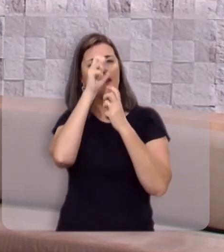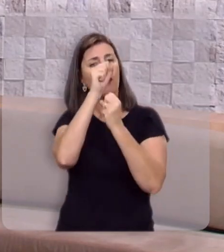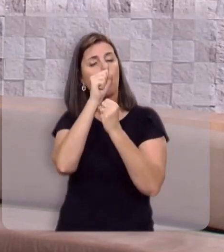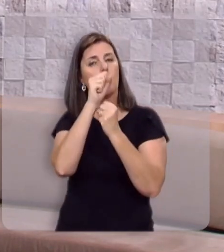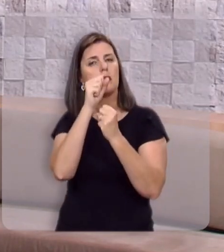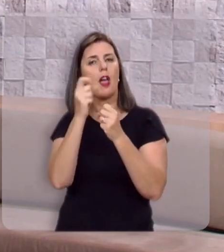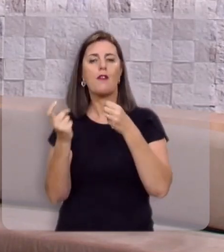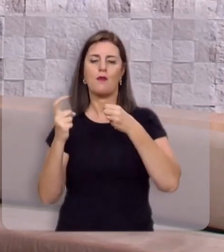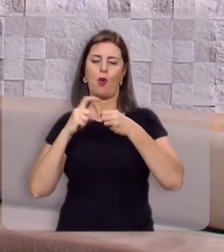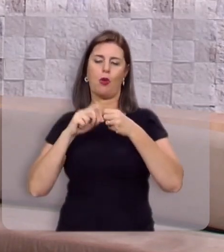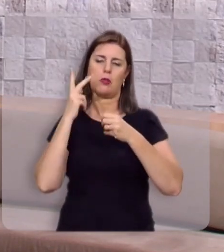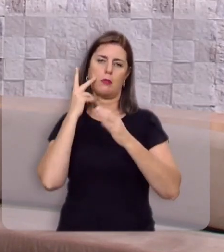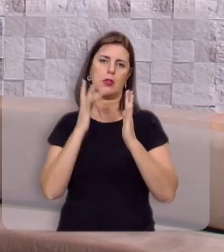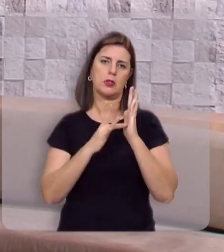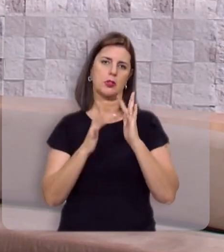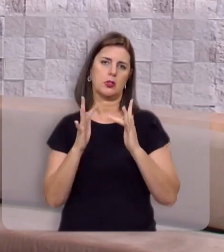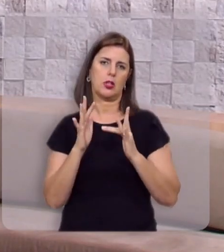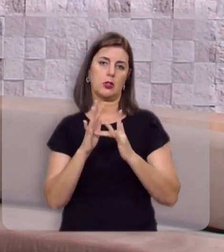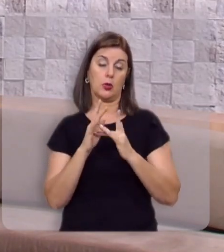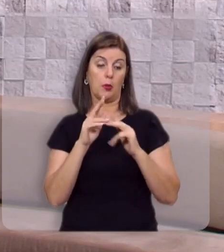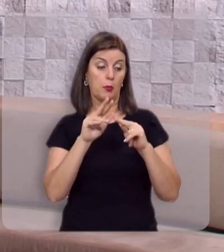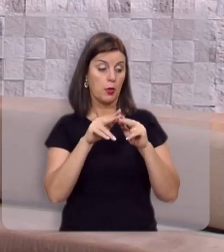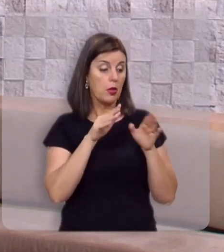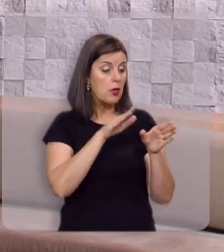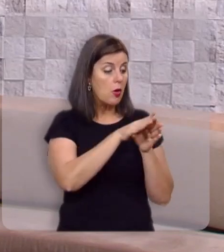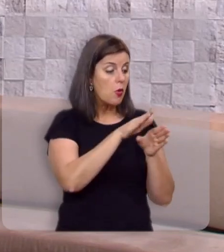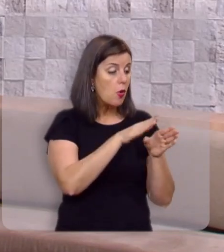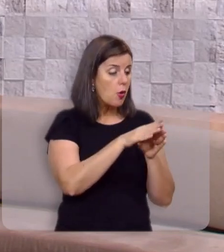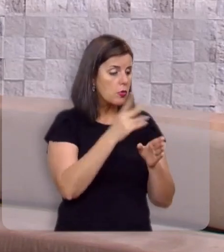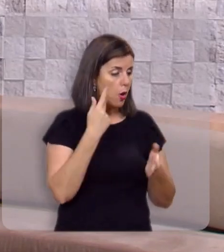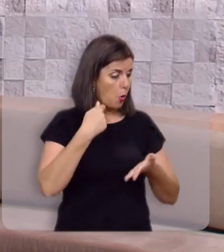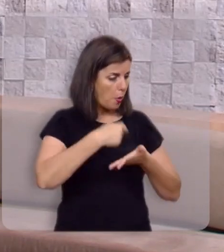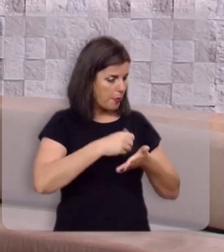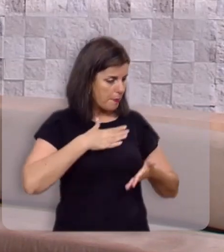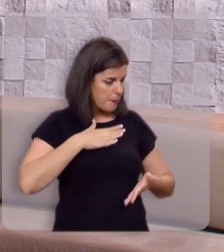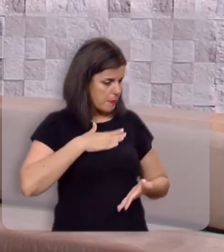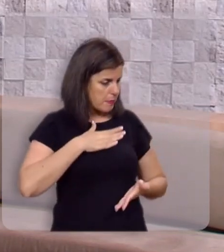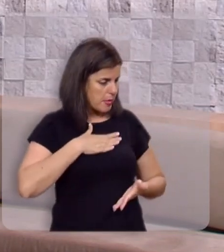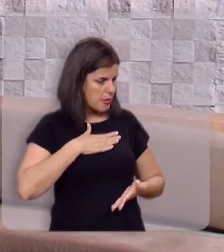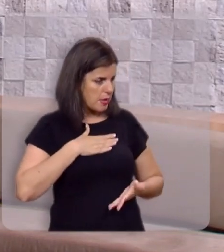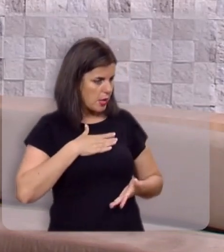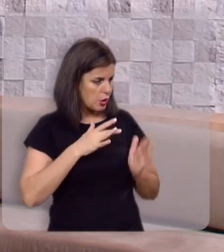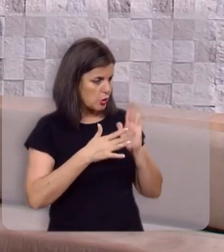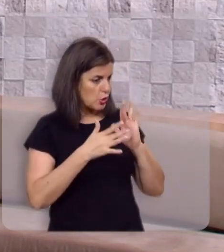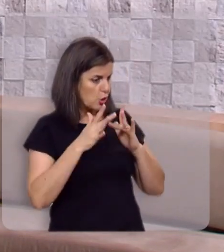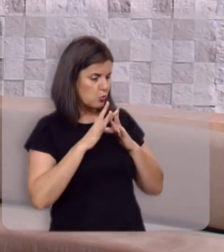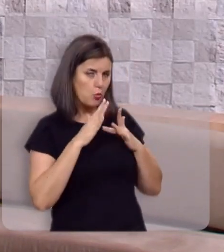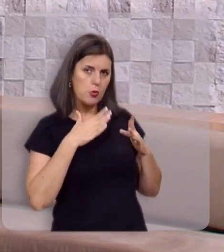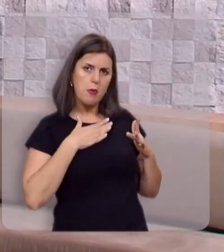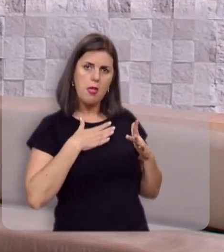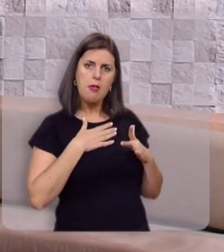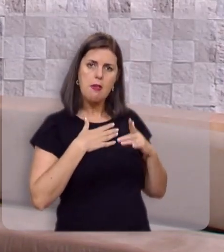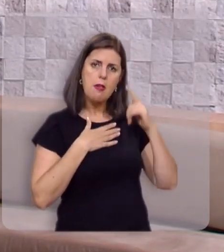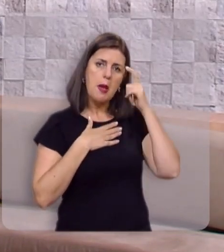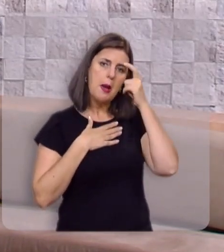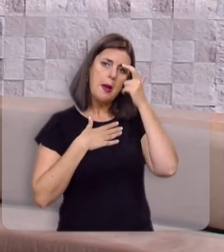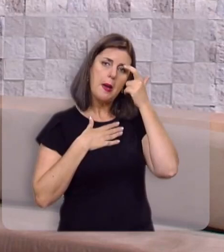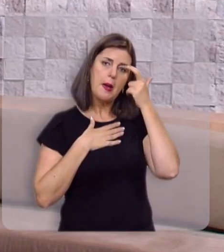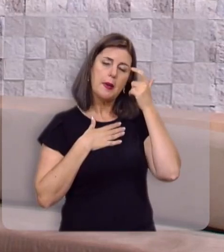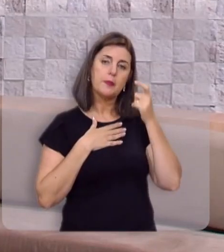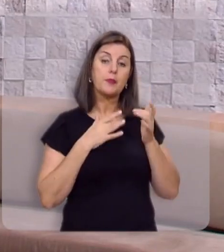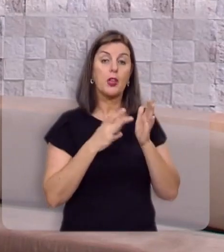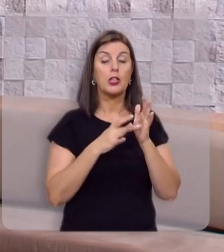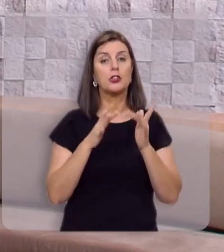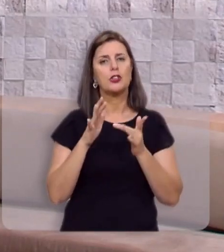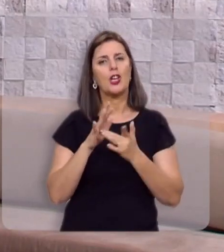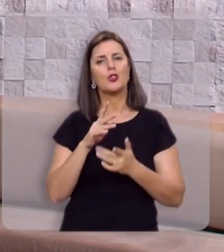voltar-se para Jesus. Por isso ele diz: aconselho-te que tu compres de mim, que tu compres de mim.